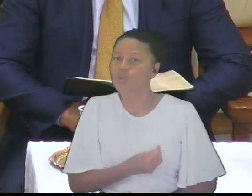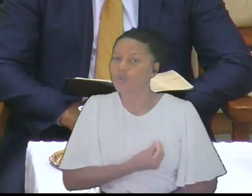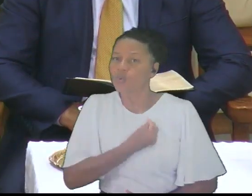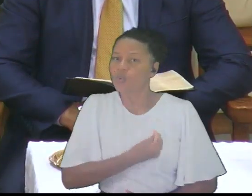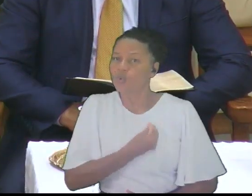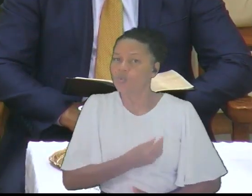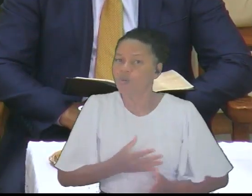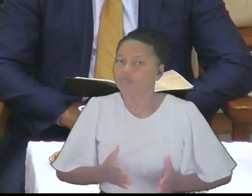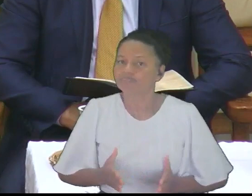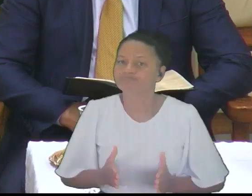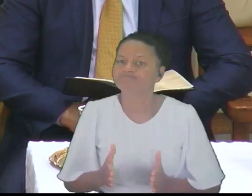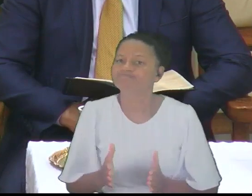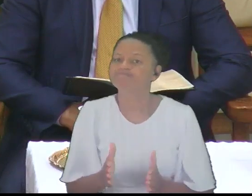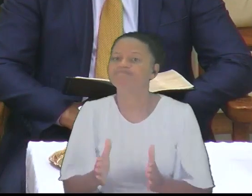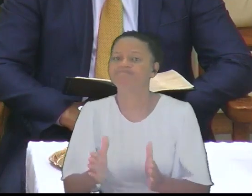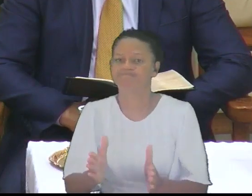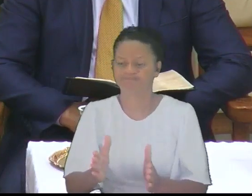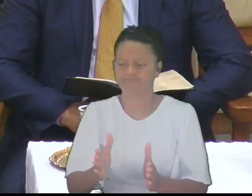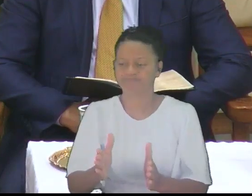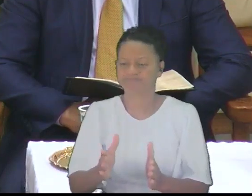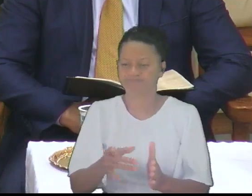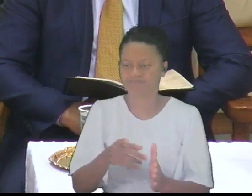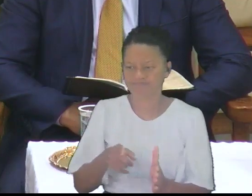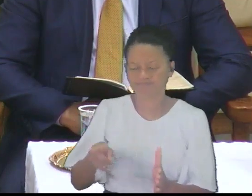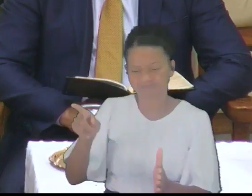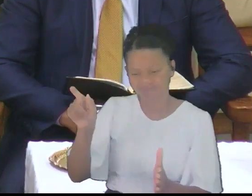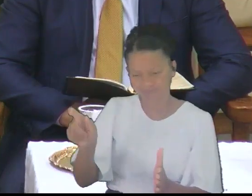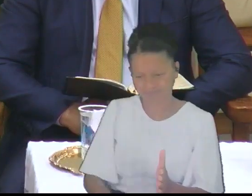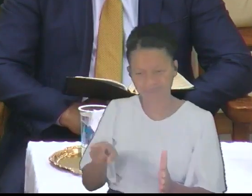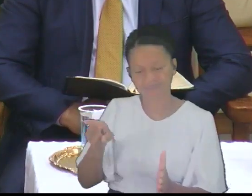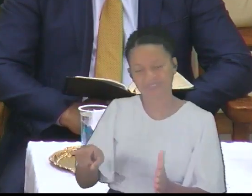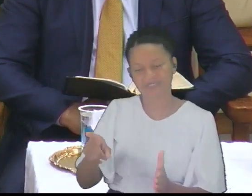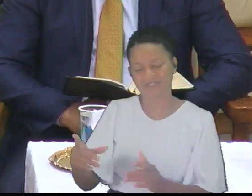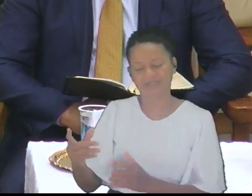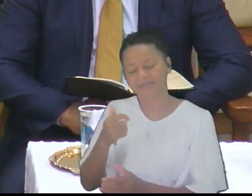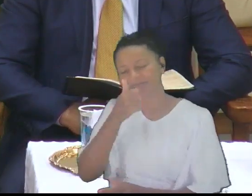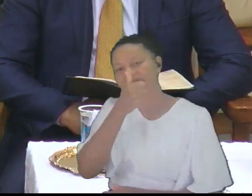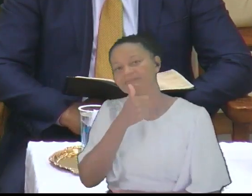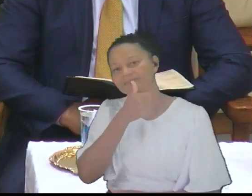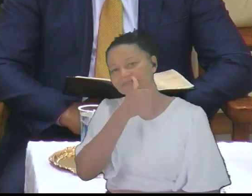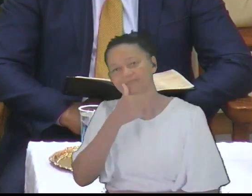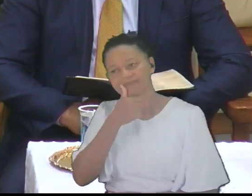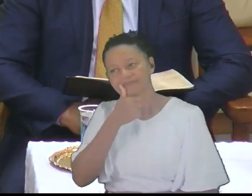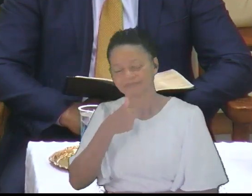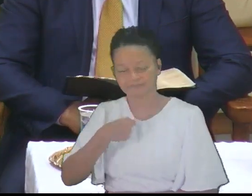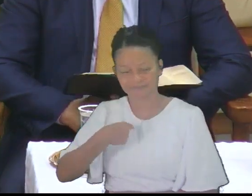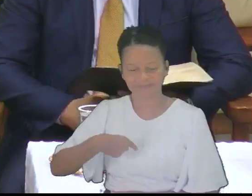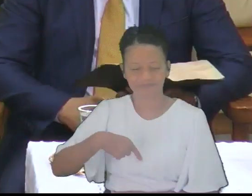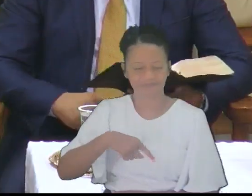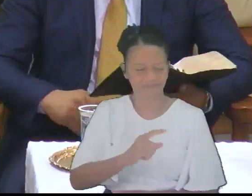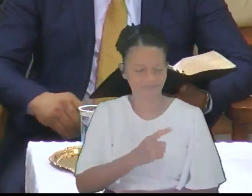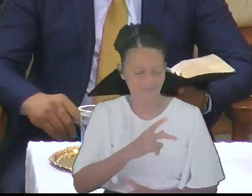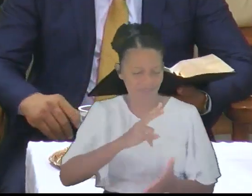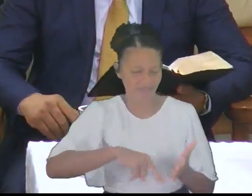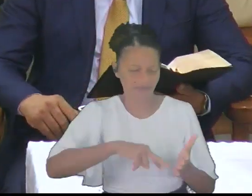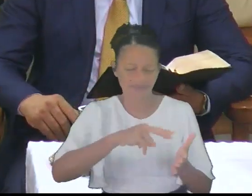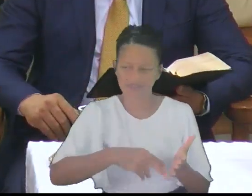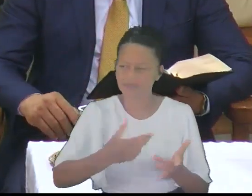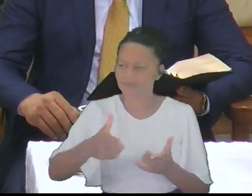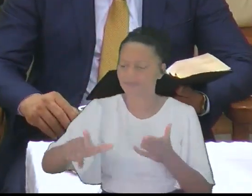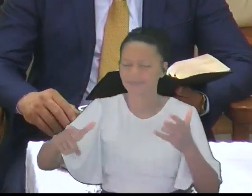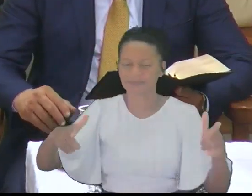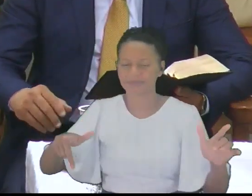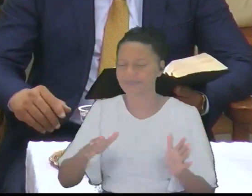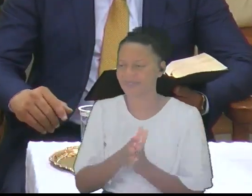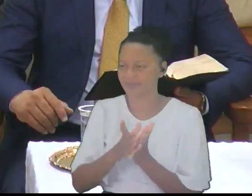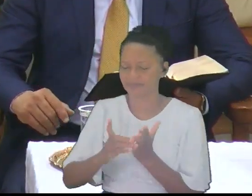vivo caminho que ele nos consagrou. Eu fui ler em outras Bíblias, e